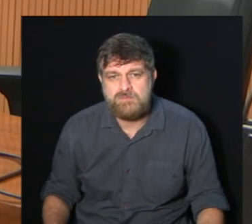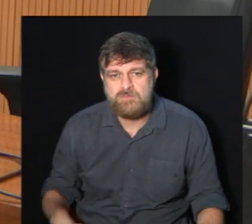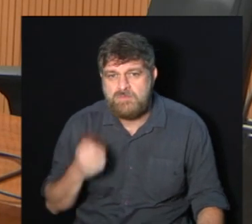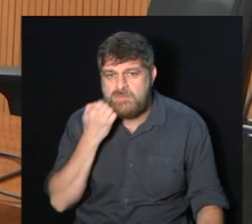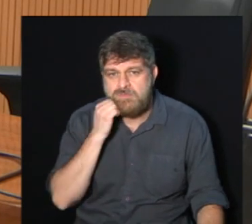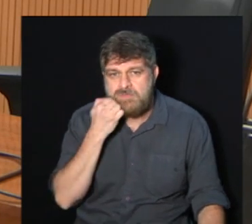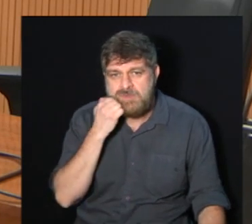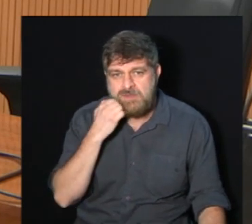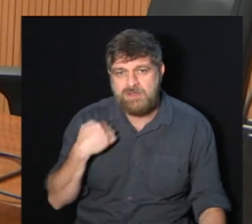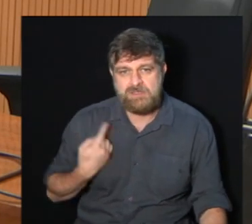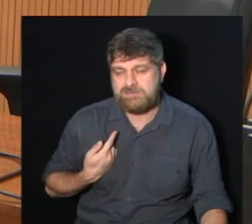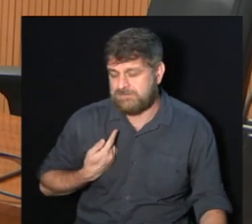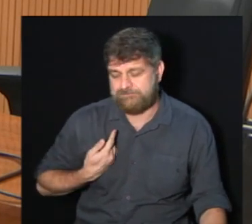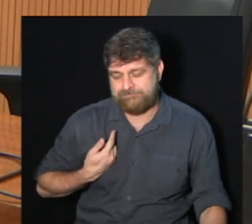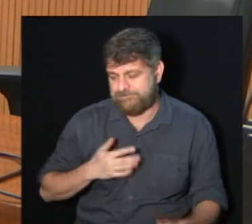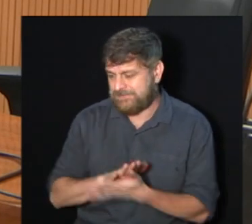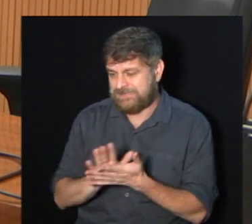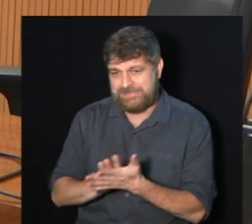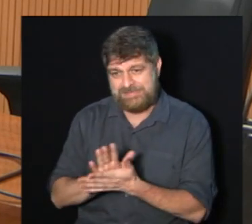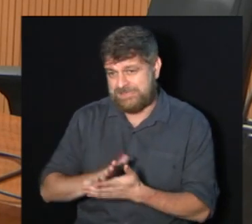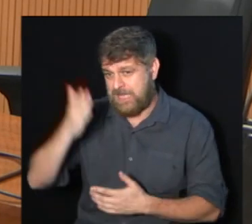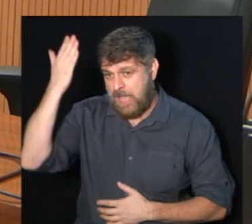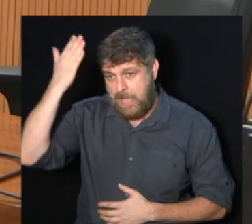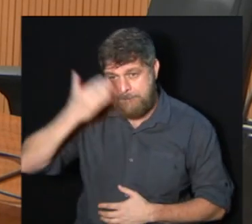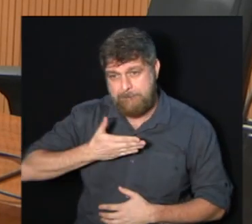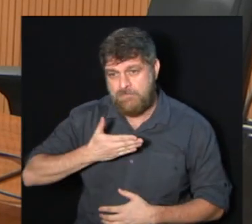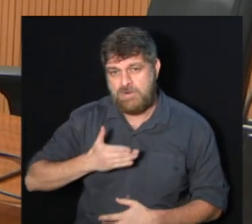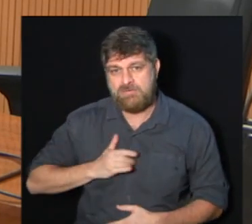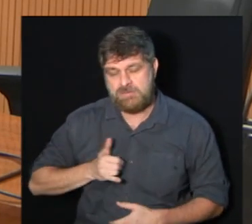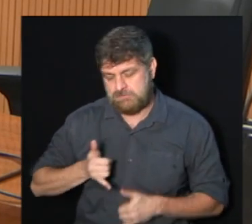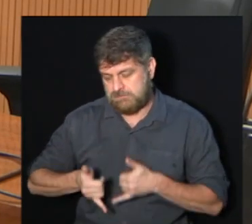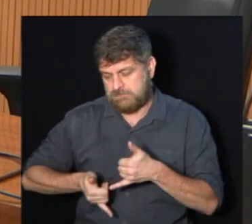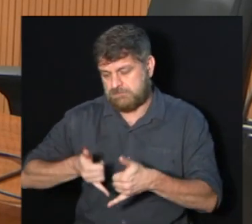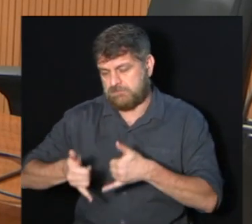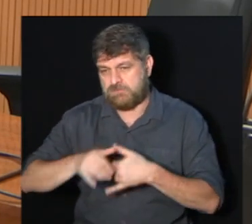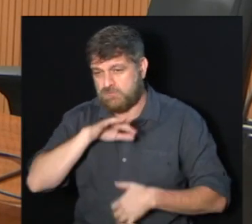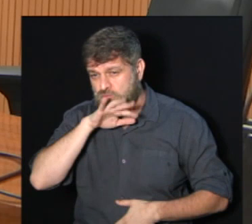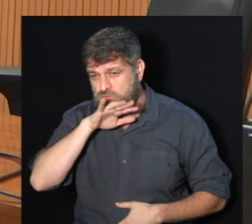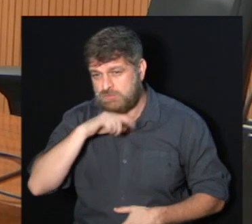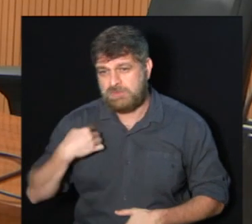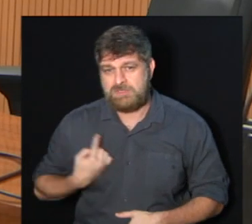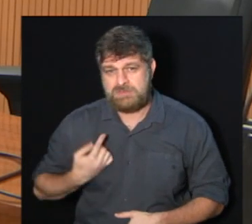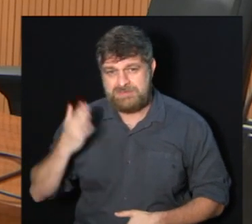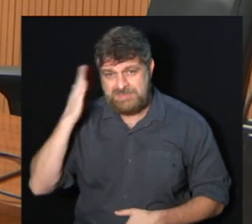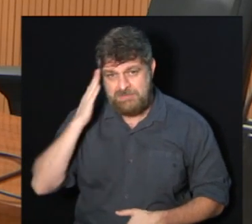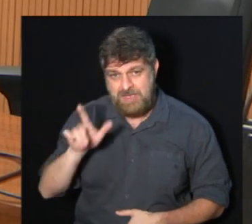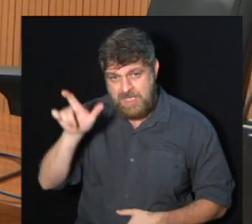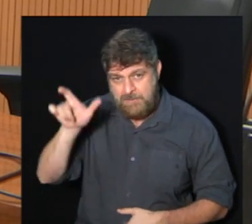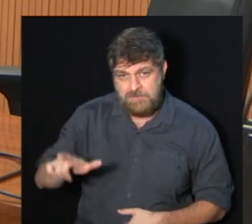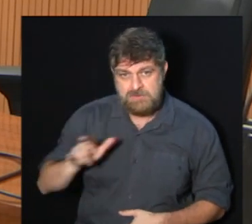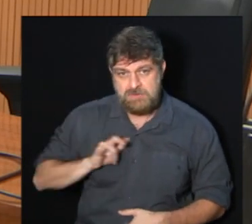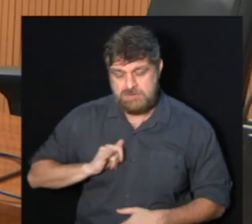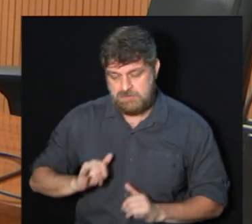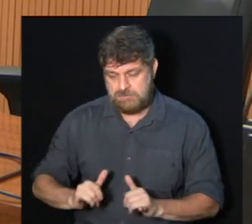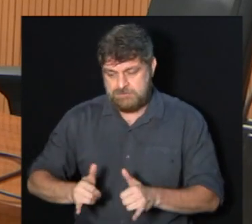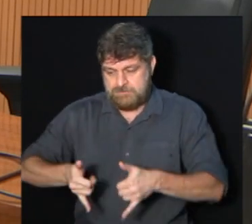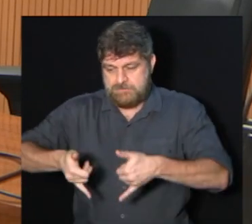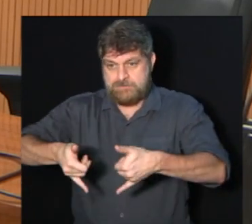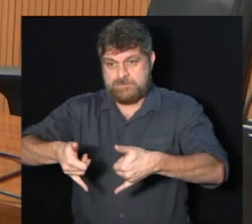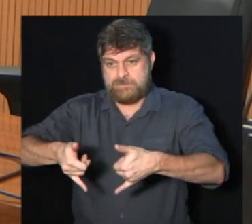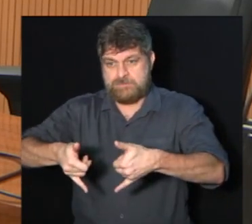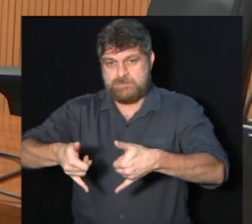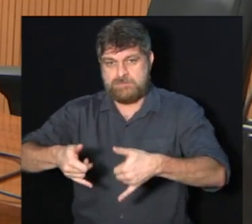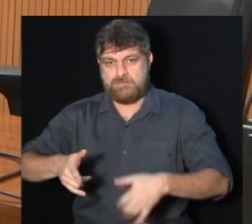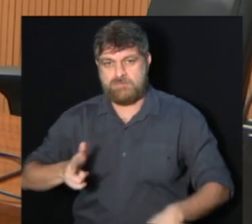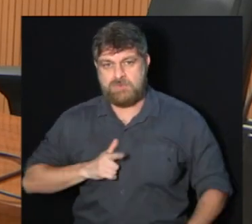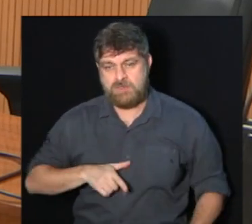cientificamente, a gente não tem nada ainda que comprove o uso de calçados. A gente sabe que, vamos supor, o salto alto ele tende a mudar o centro de gravidade. Então, se a pessoa